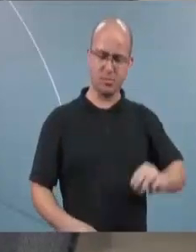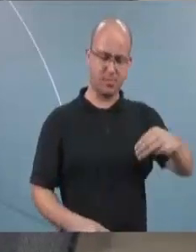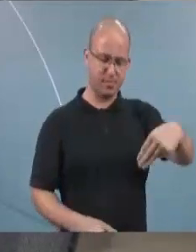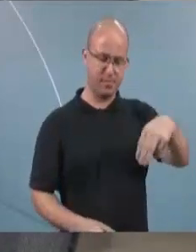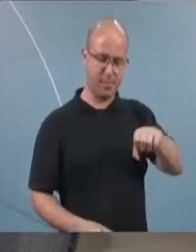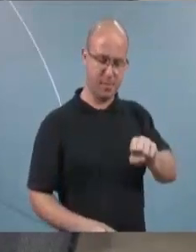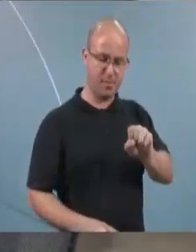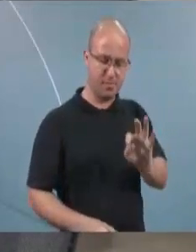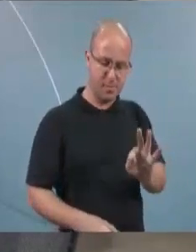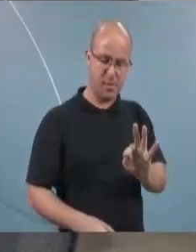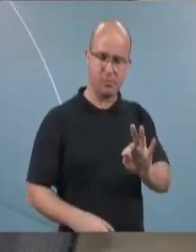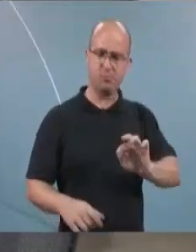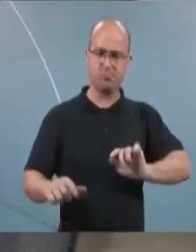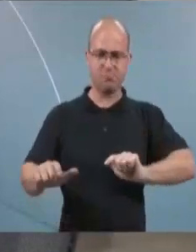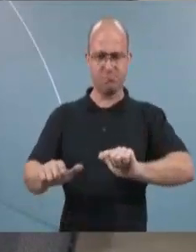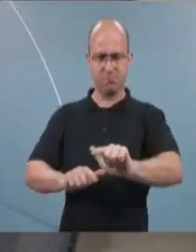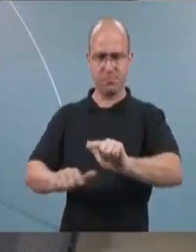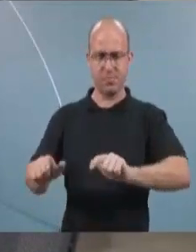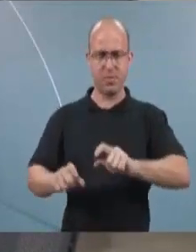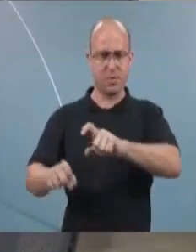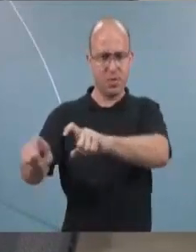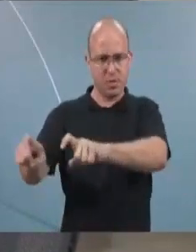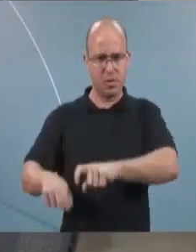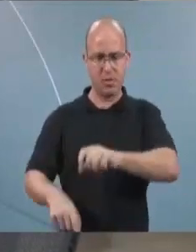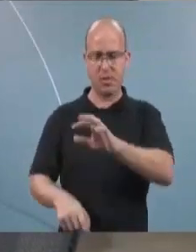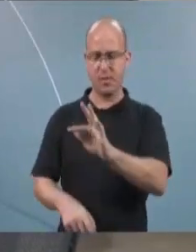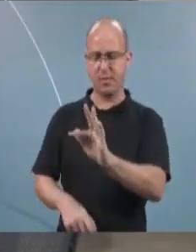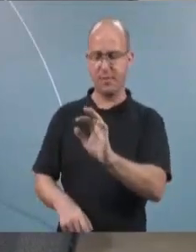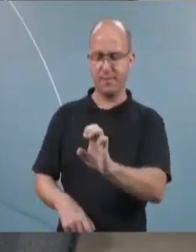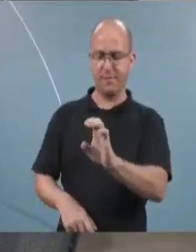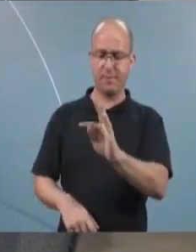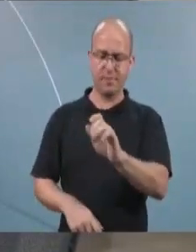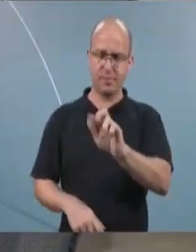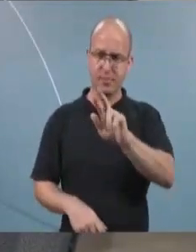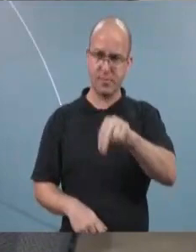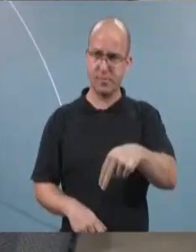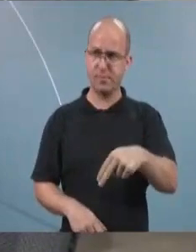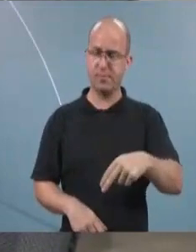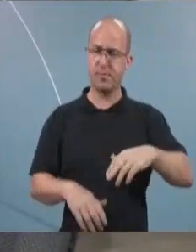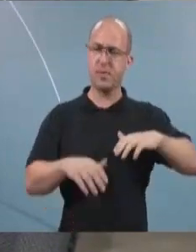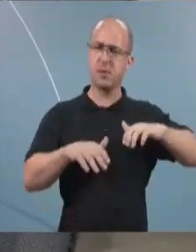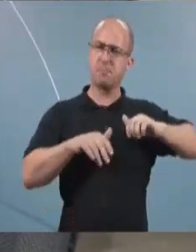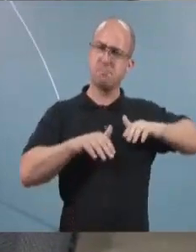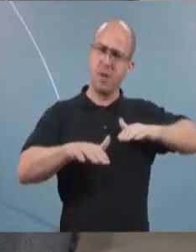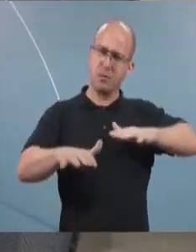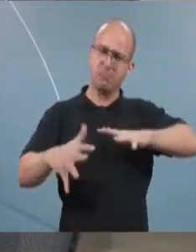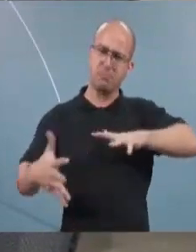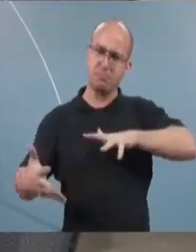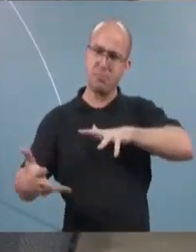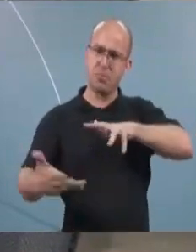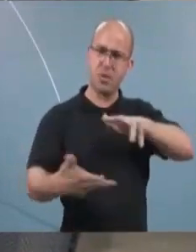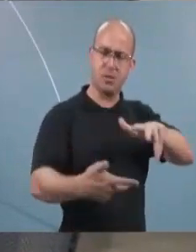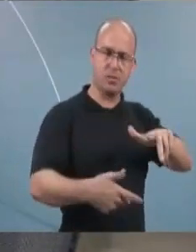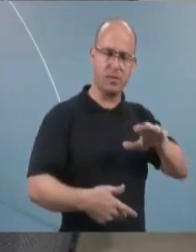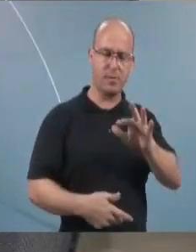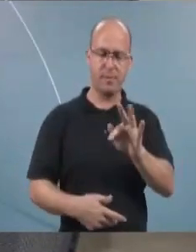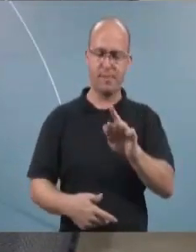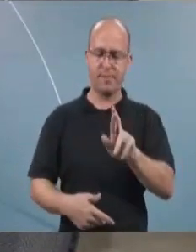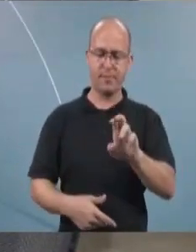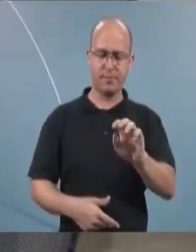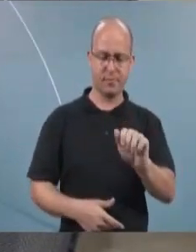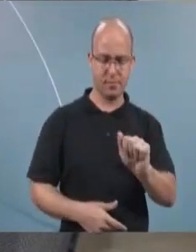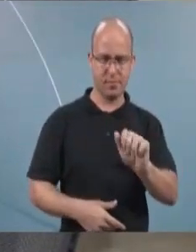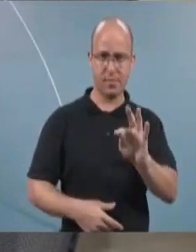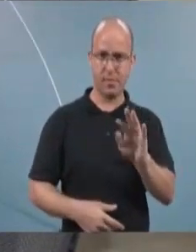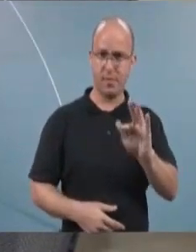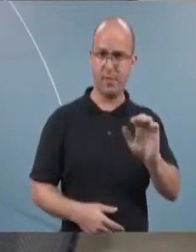deputada dos Trabalhadores Rurais da fetar da Marcha mundial da fetraf e